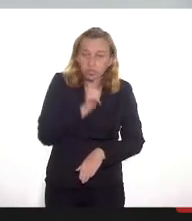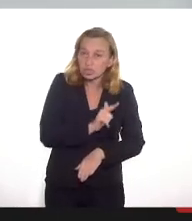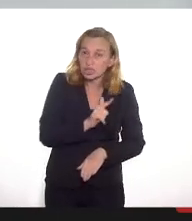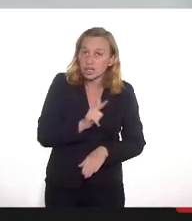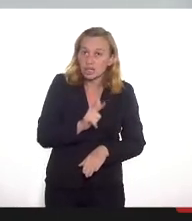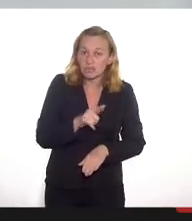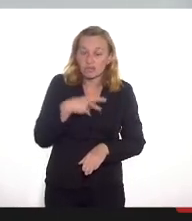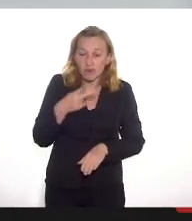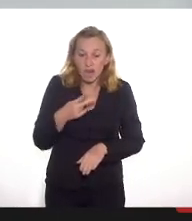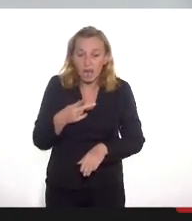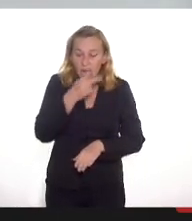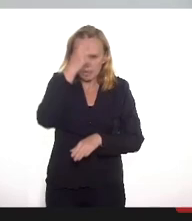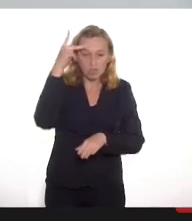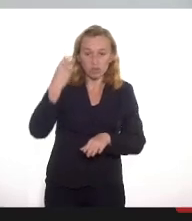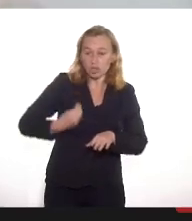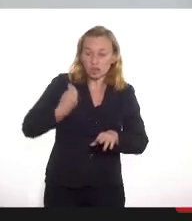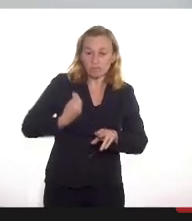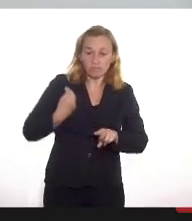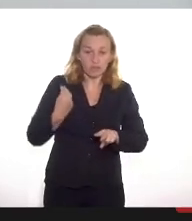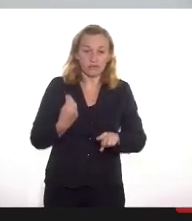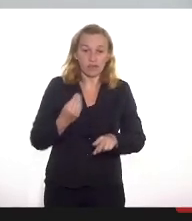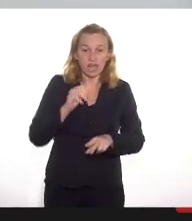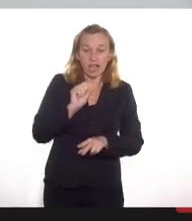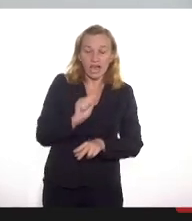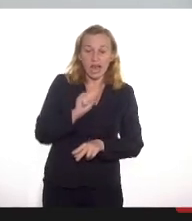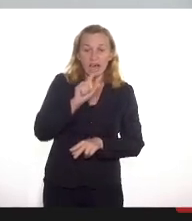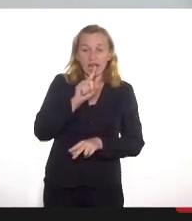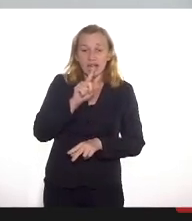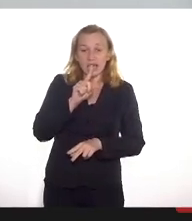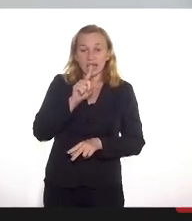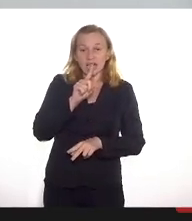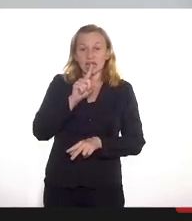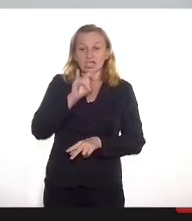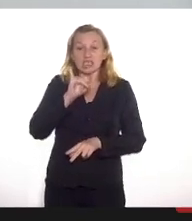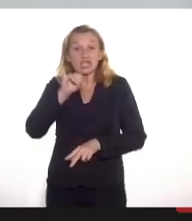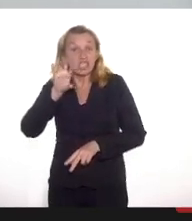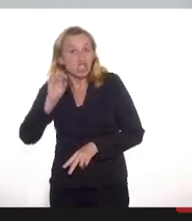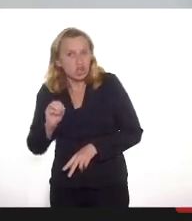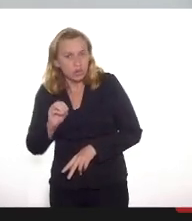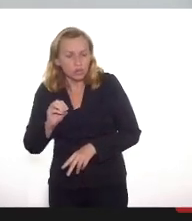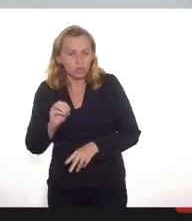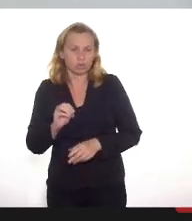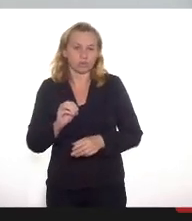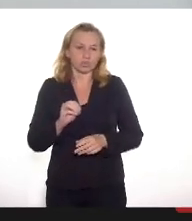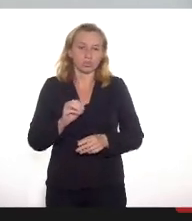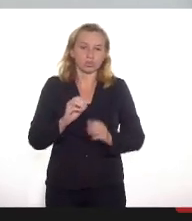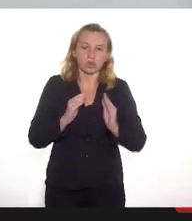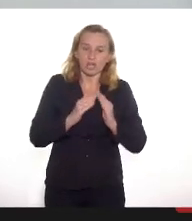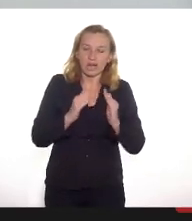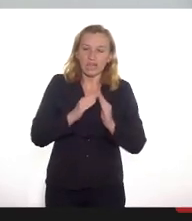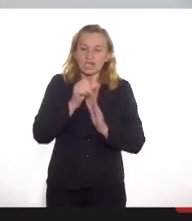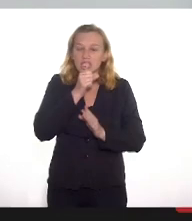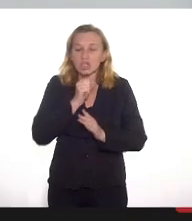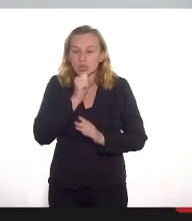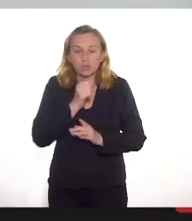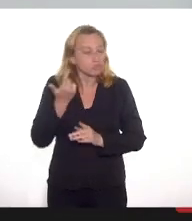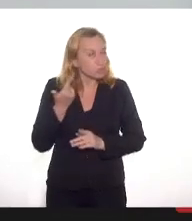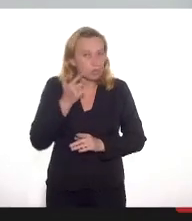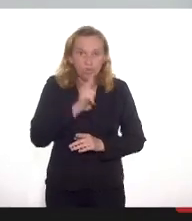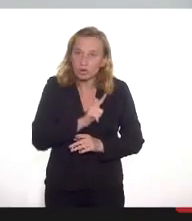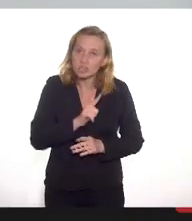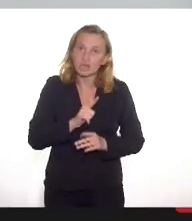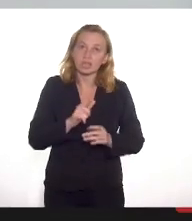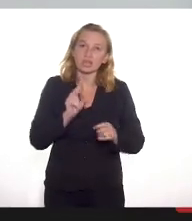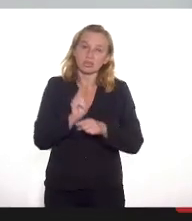população que tá em asilos que a população que vídeo com doença permanente não consegue se organizar para reivindicar e isso então é